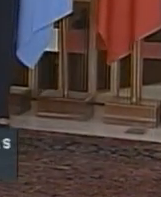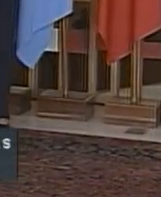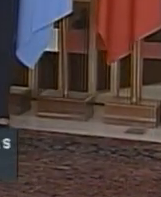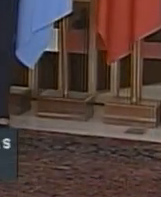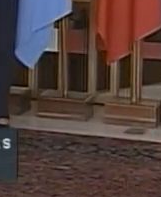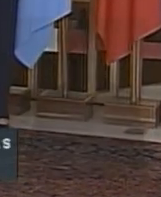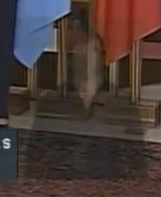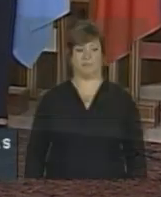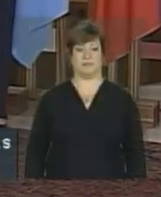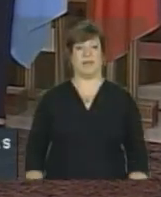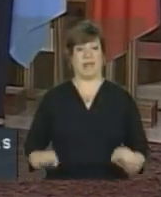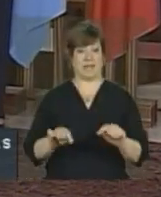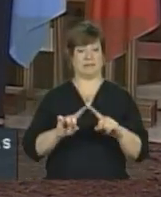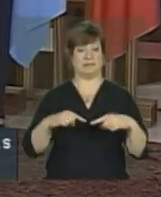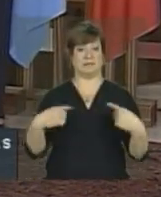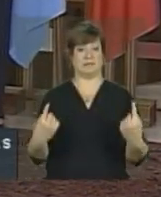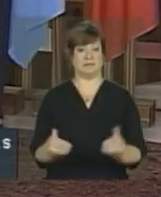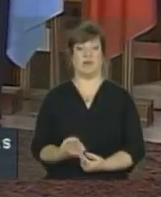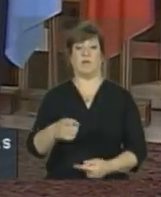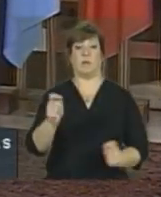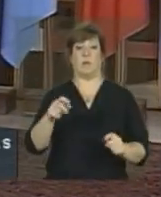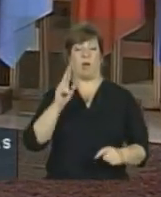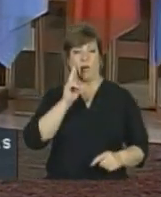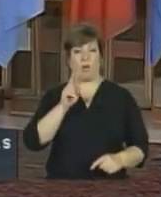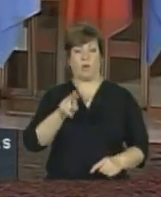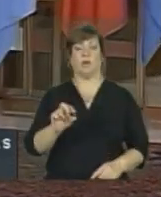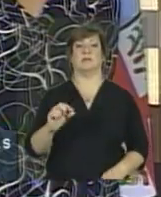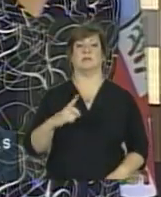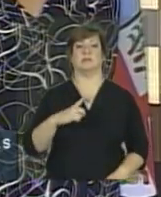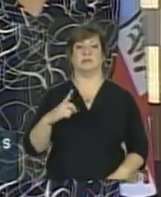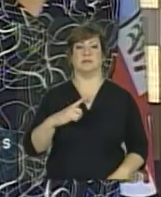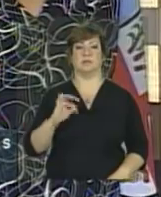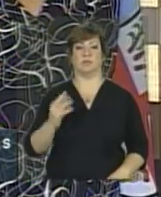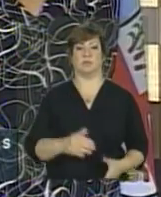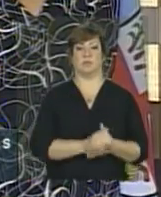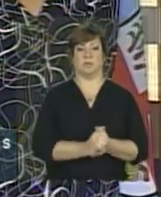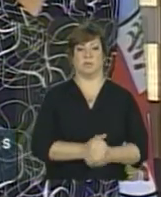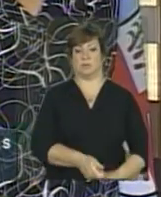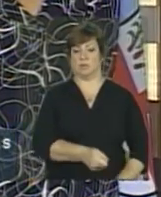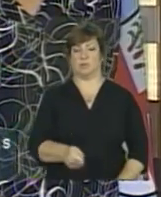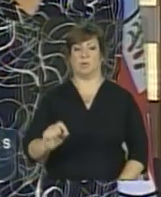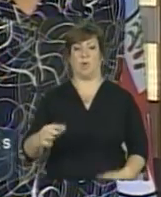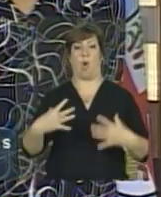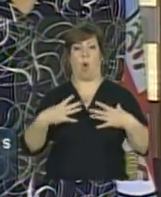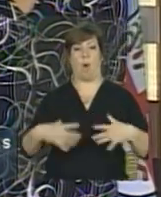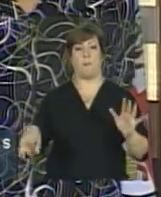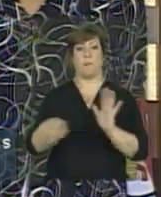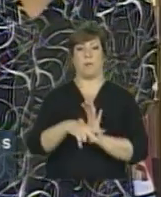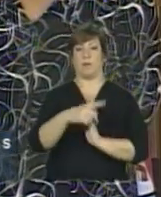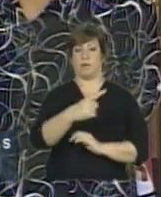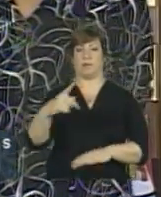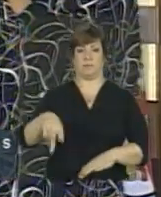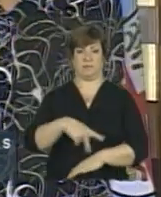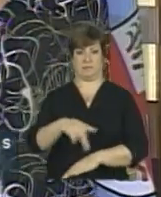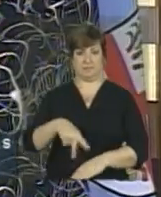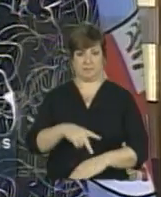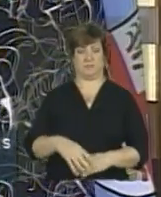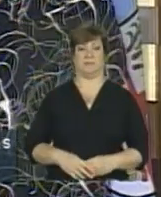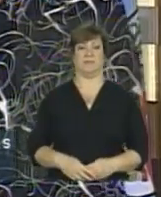Nesta cerimônia, você pode observar que os cumprimentos e as roupas são típicas.